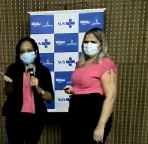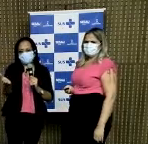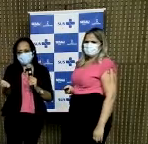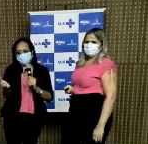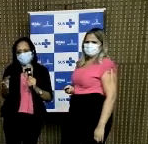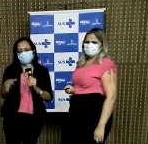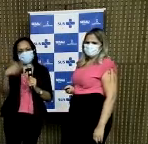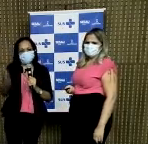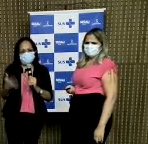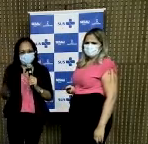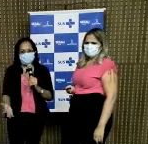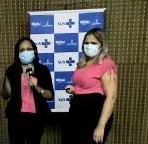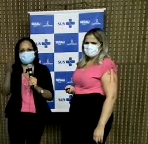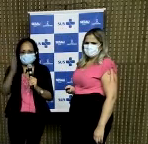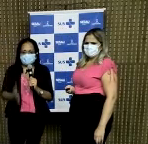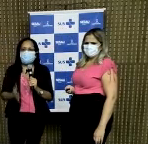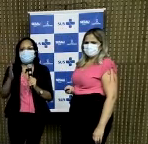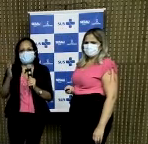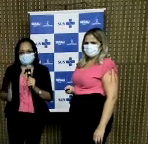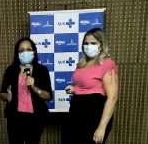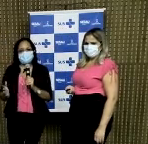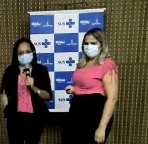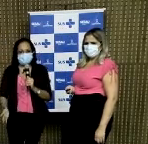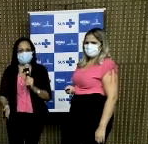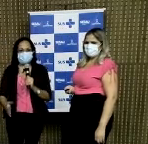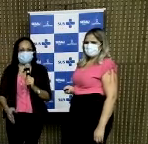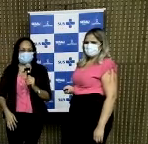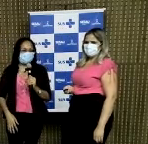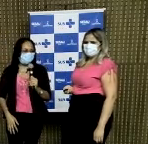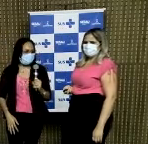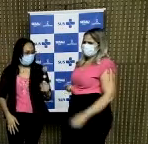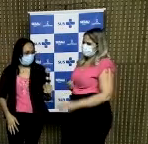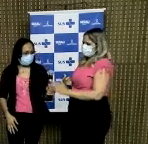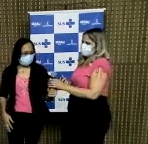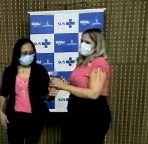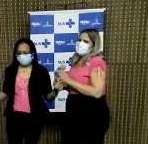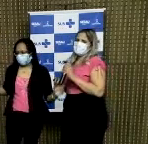colocando ali 100%, por quê? Porque todos os pacientes, eles acabam fazendo essa avaliação, tá?